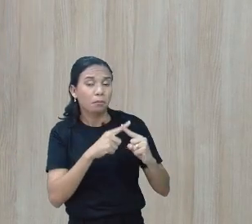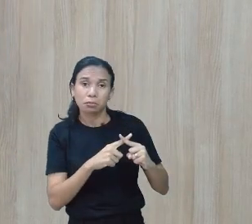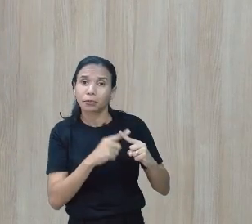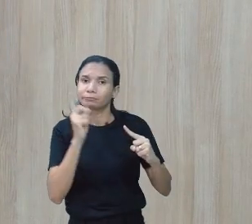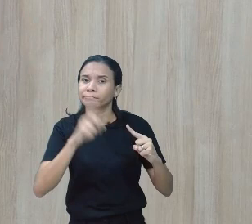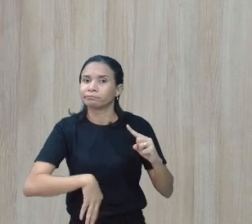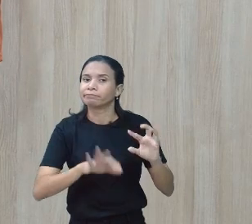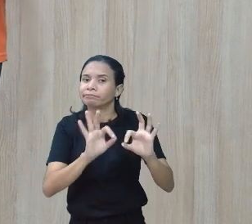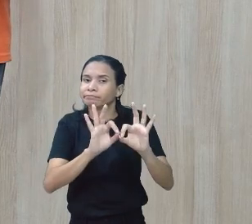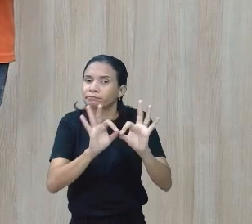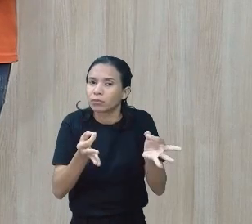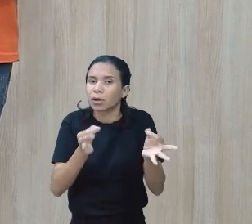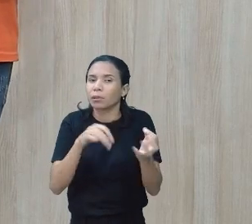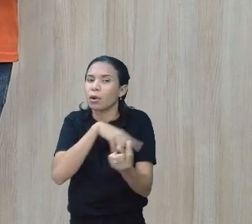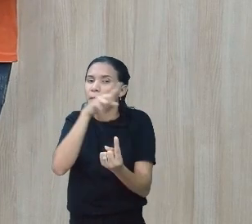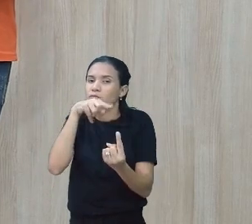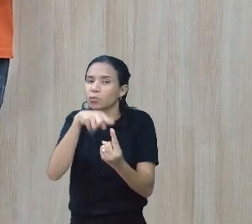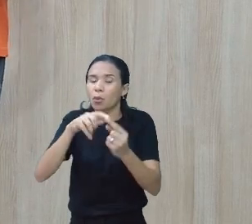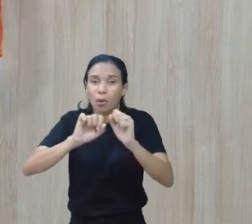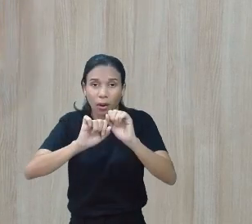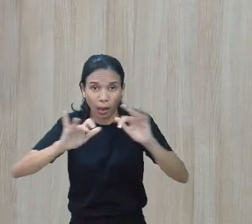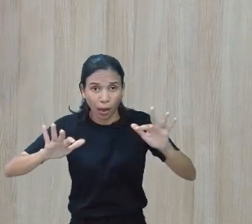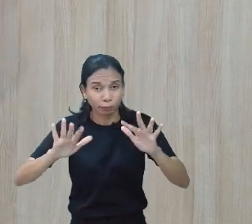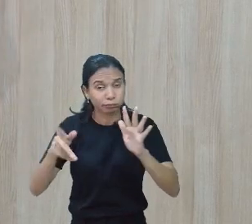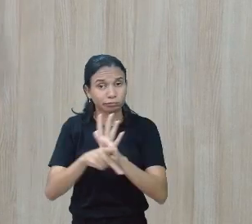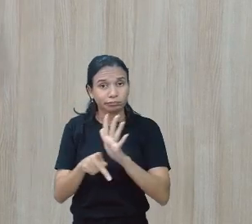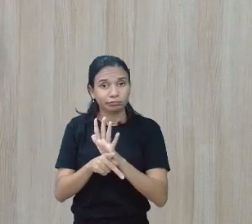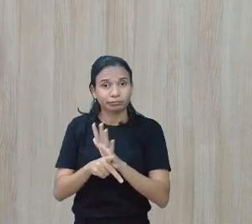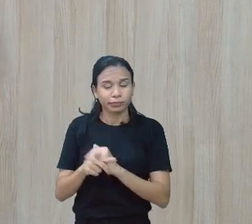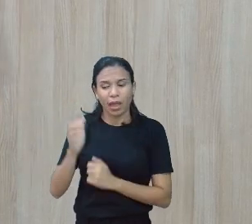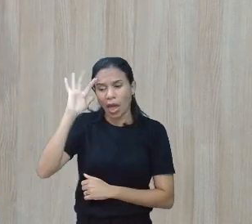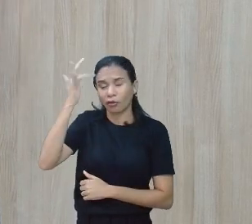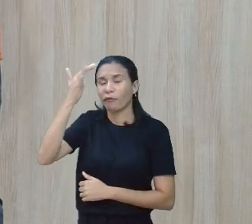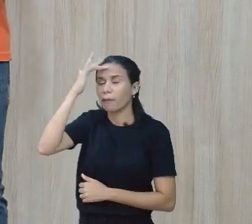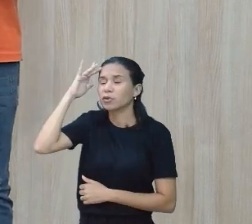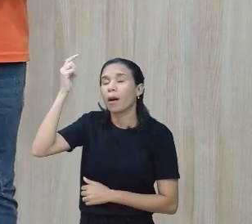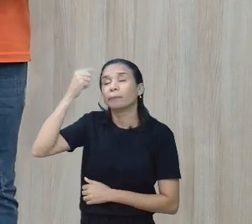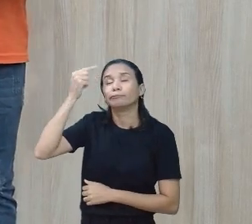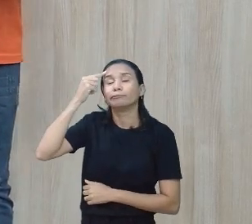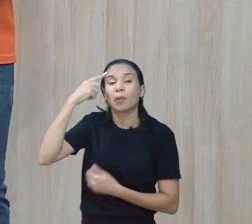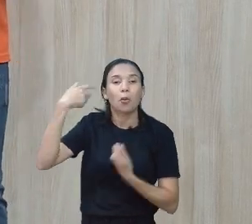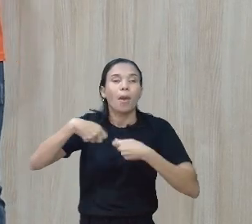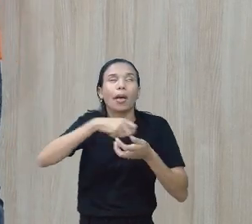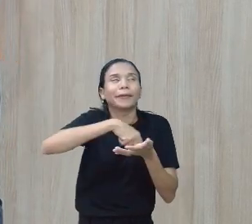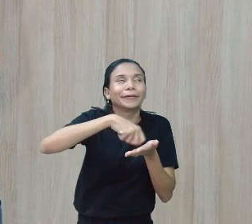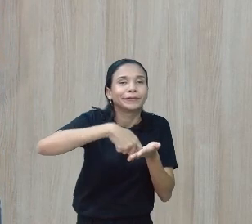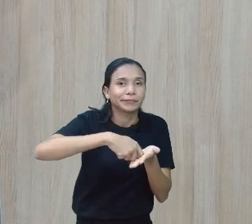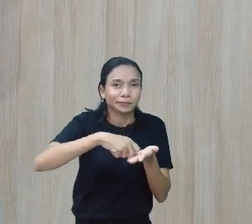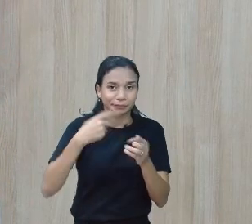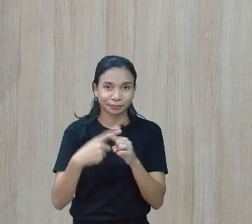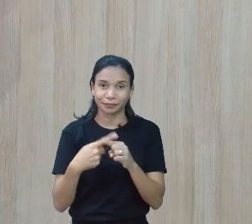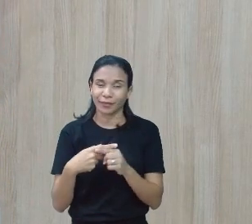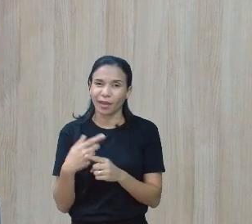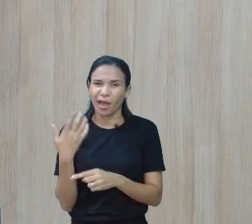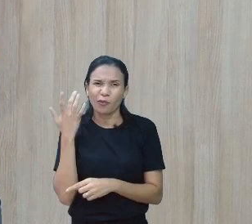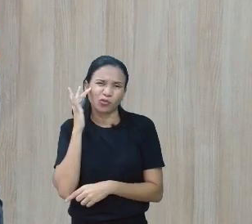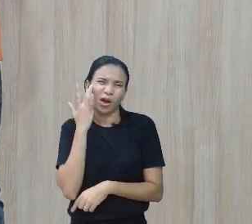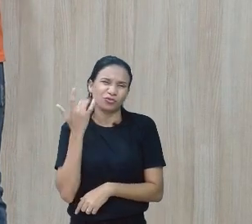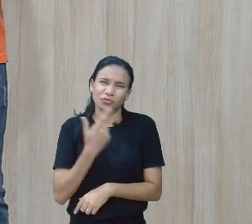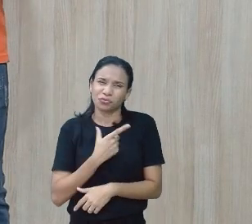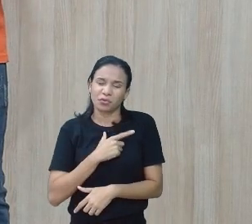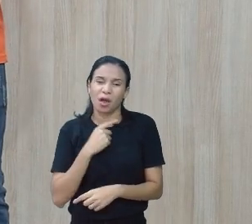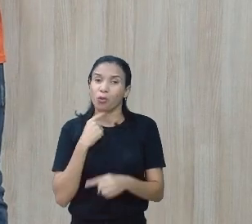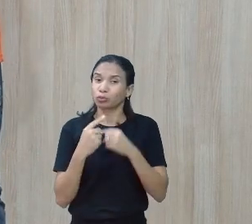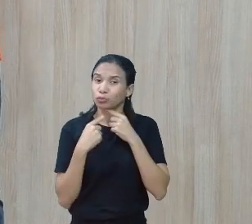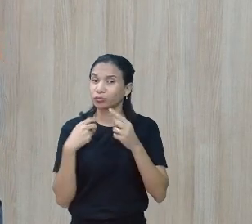bem simples, bem objetivas, multiplicações que você resolve ali de cabeça rapidinho, tá? Eu acredito que vocês não vão ter nenhuma